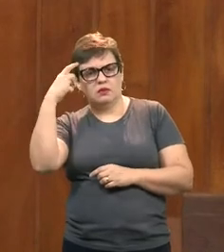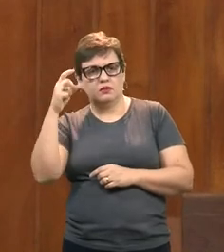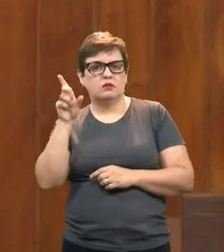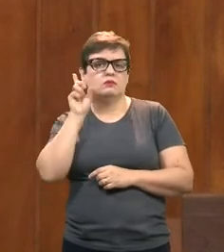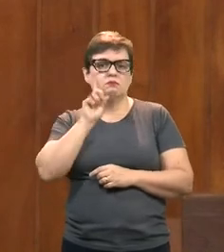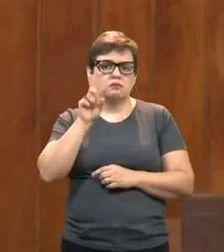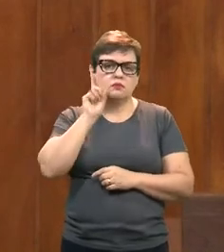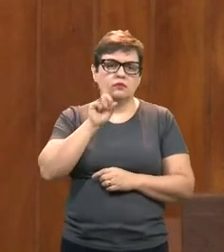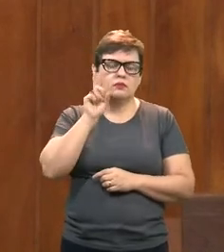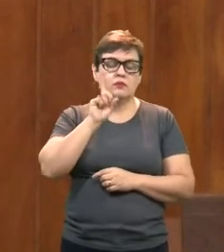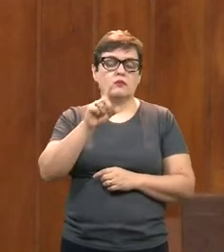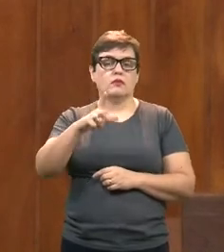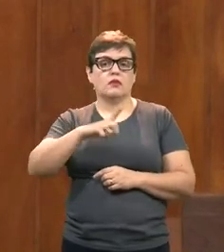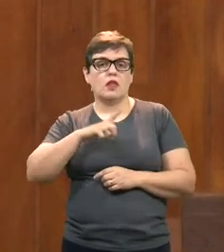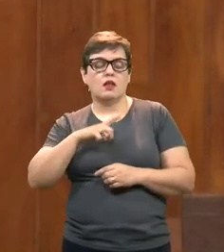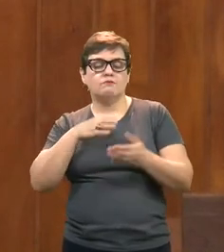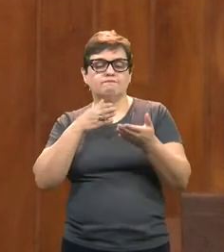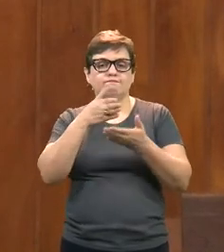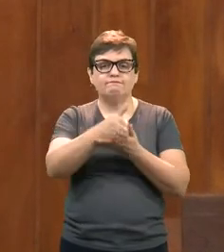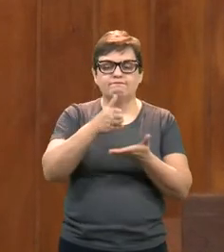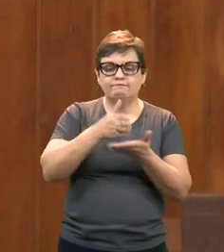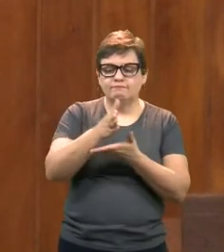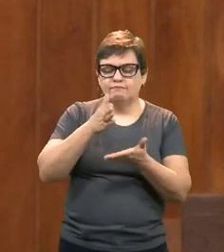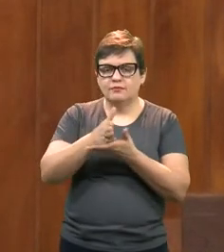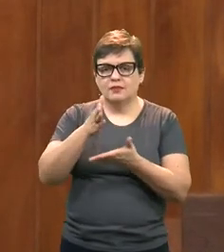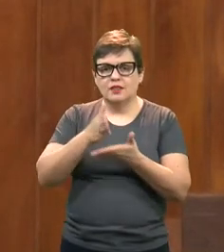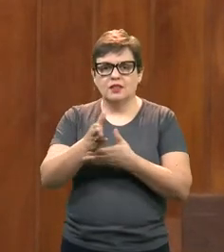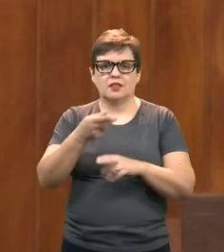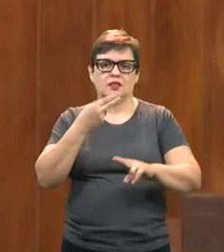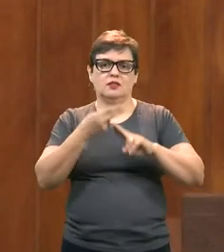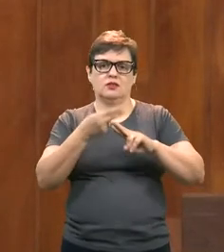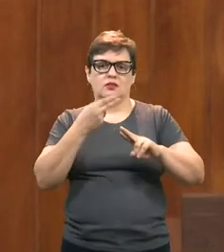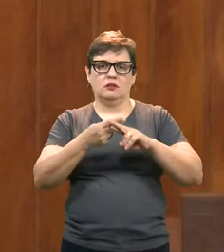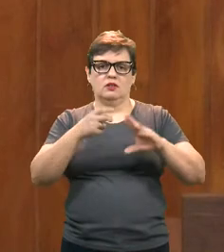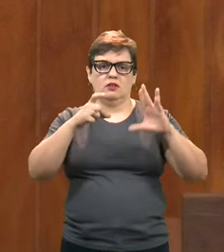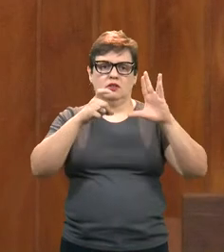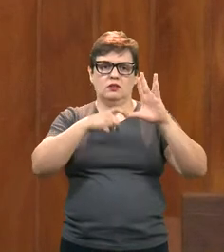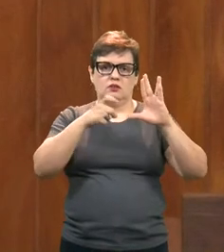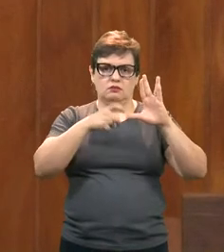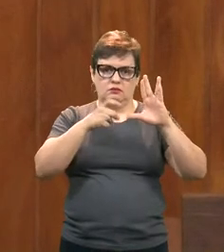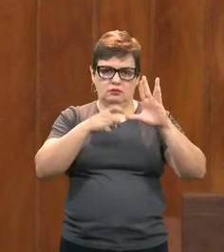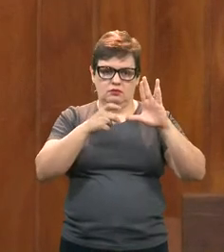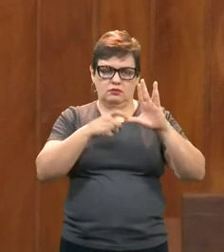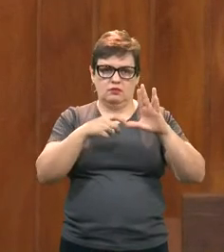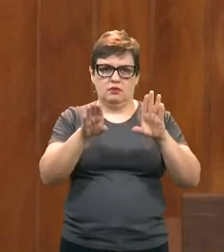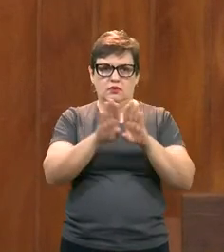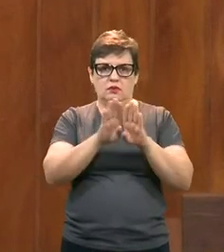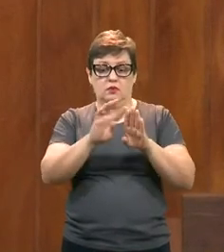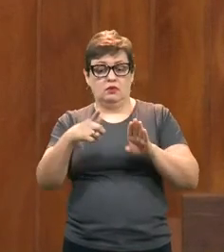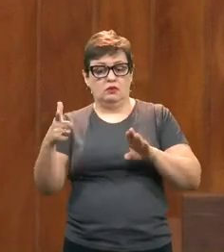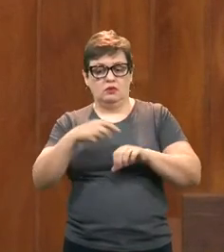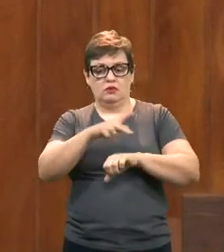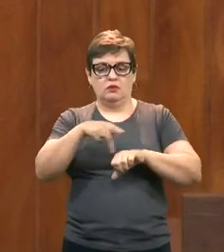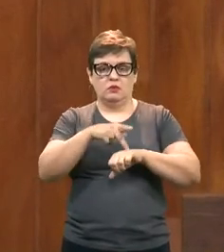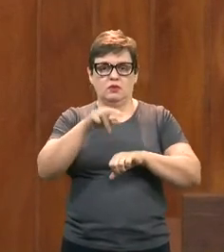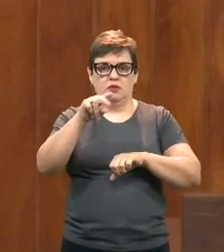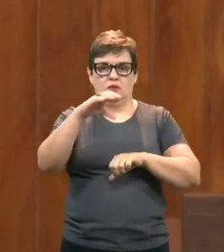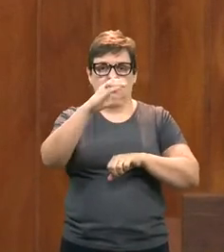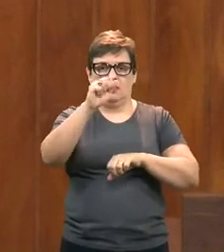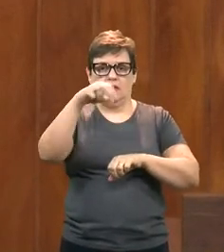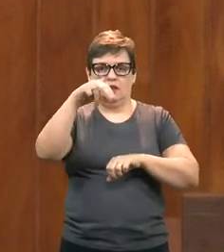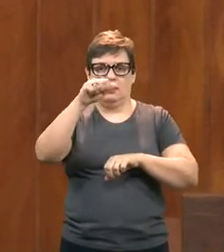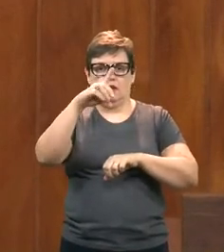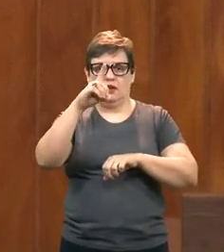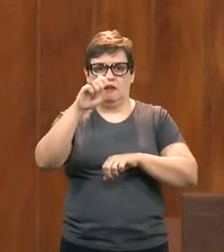Americano tem acesso à terapêutica com cannabis, canadense também. As mães